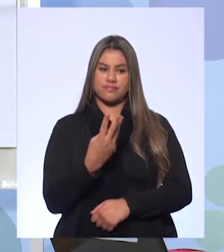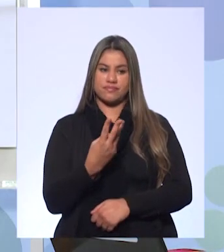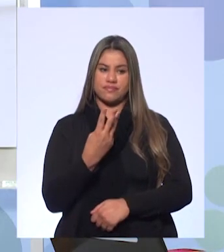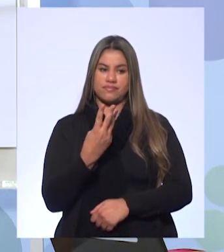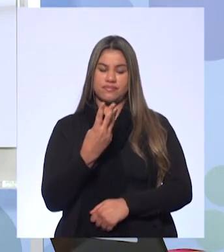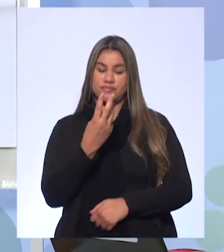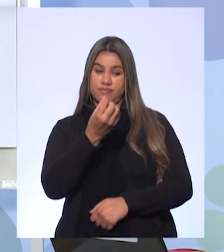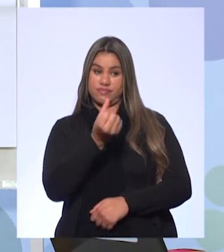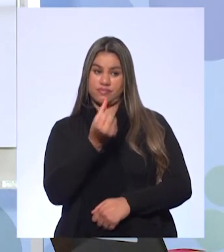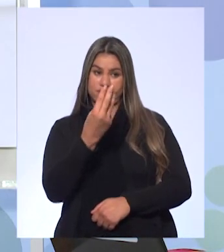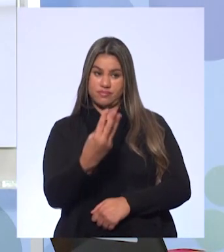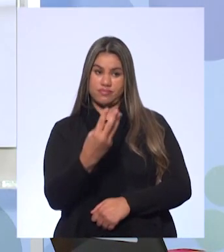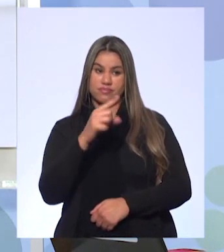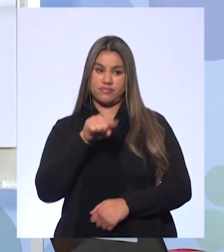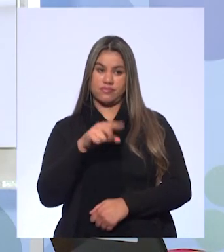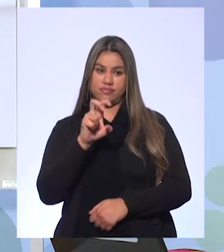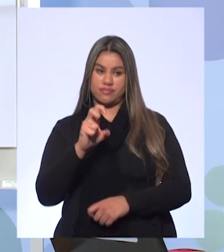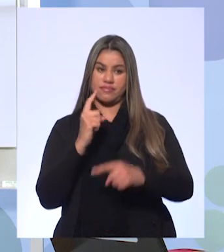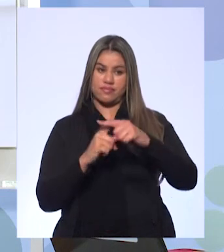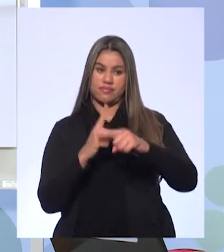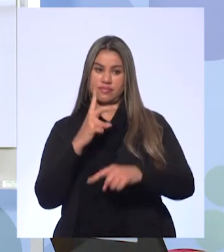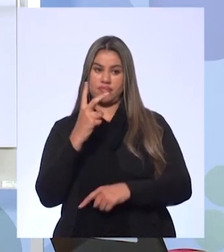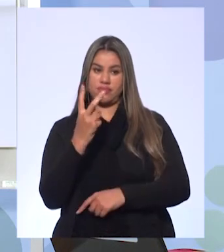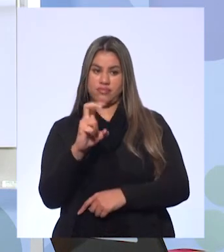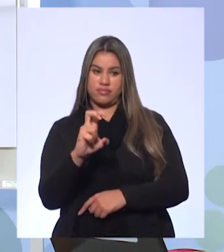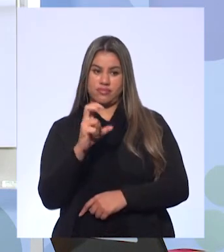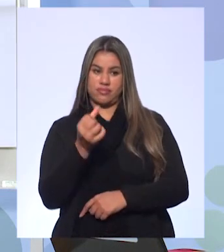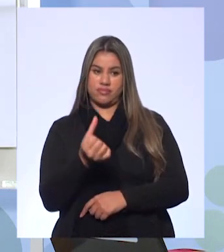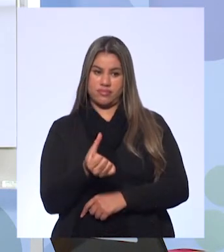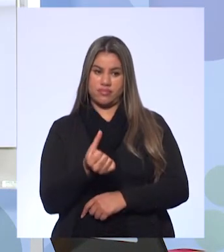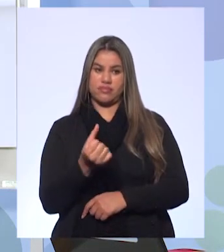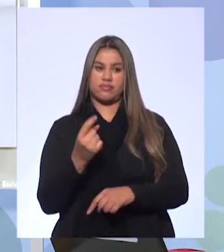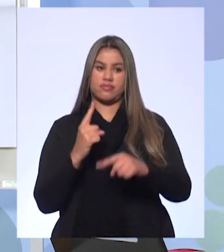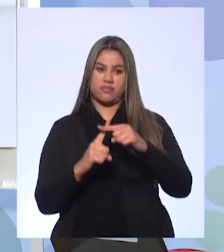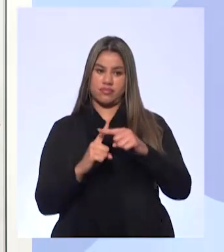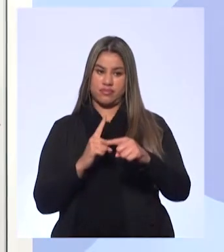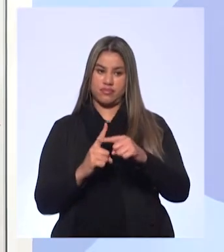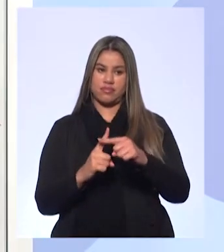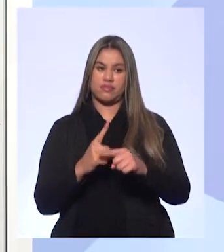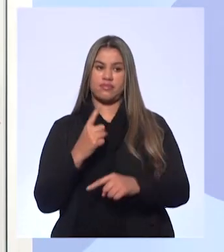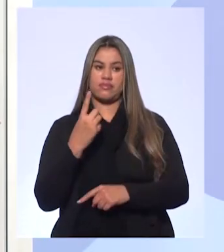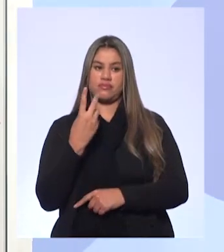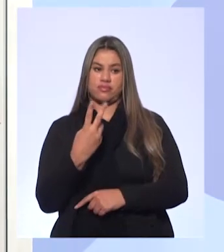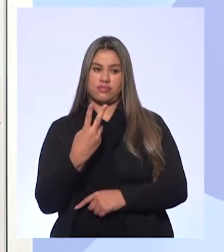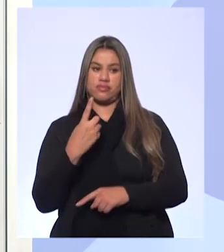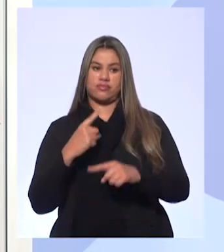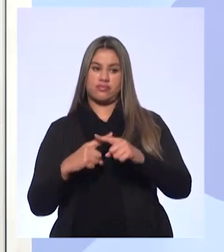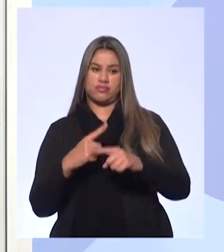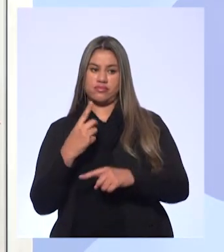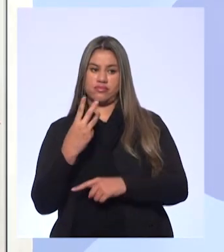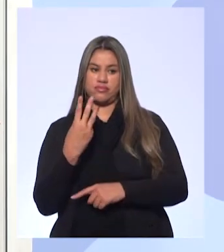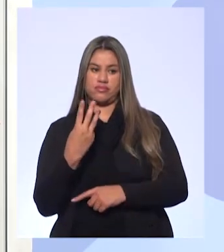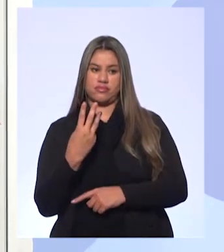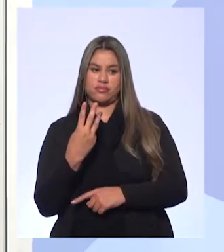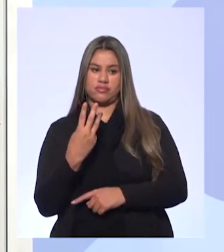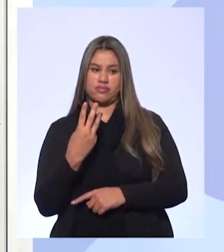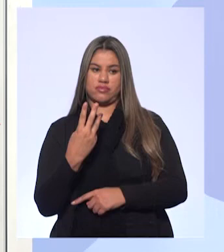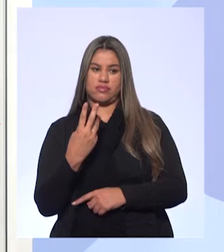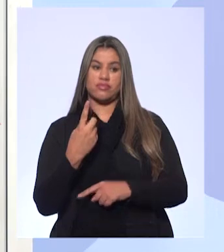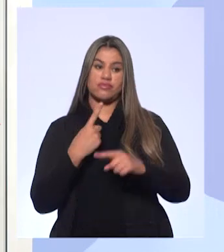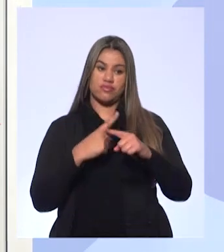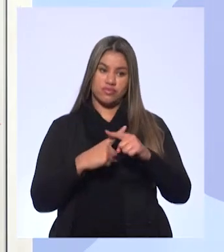63,5 mais 56. Fiz a distributiva aqui, tá ok, pessoal? Mais